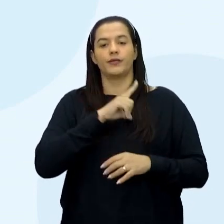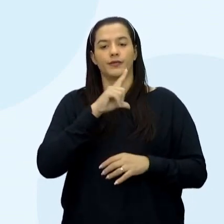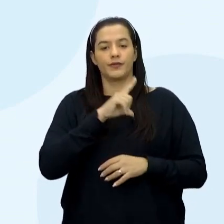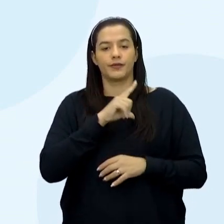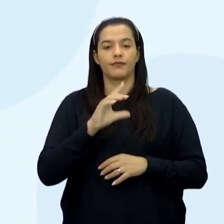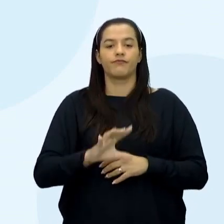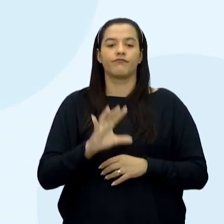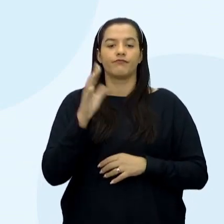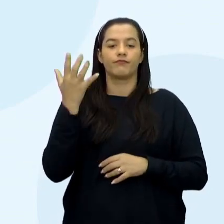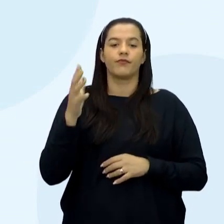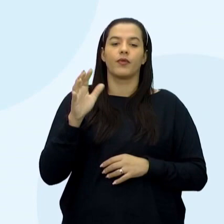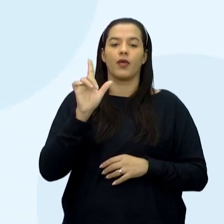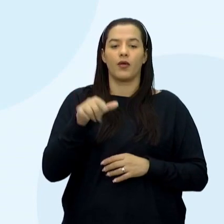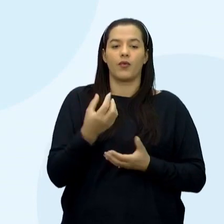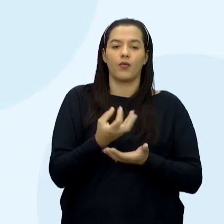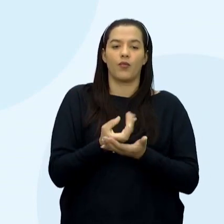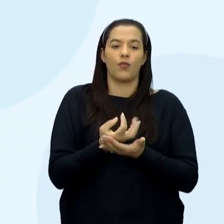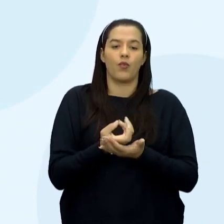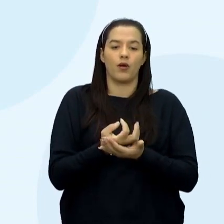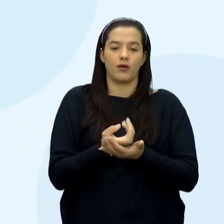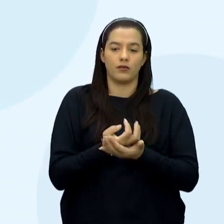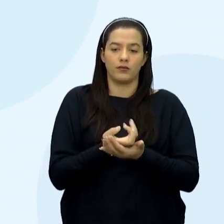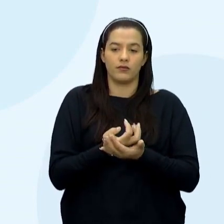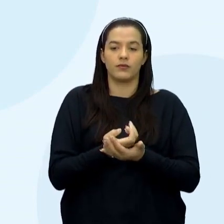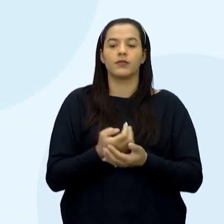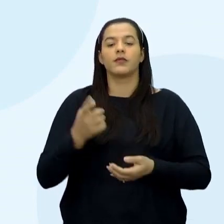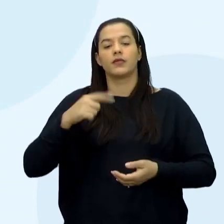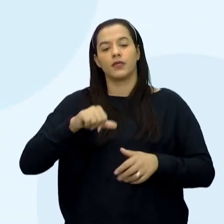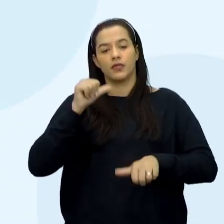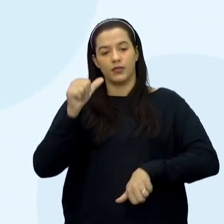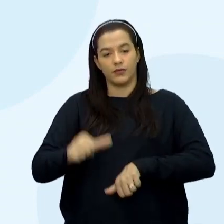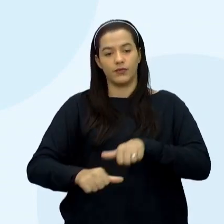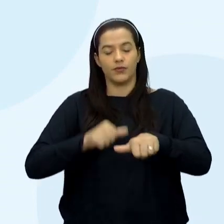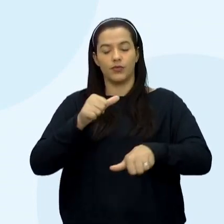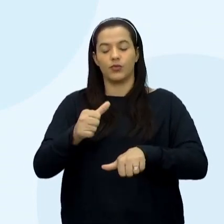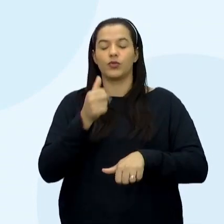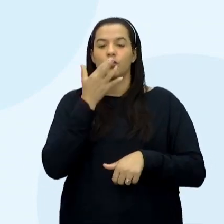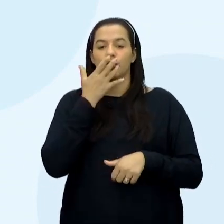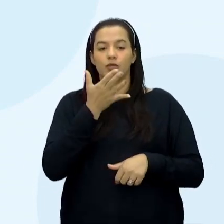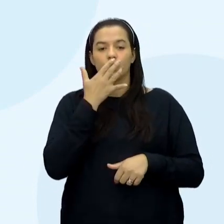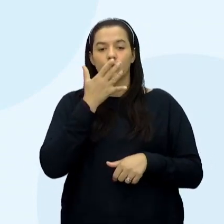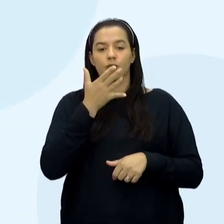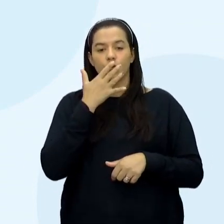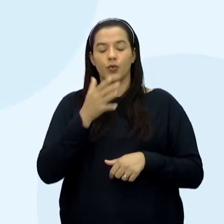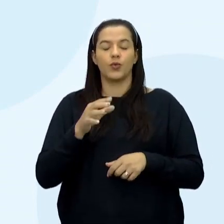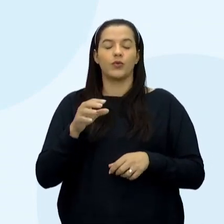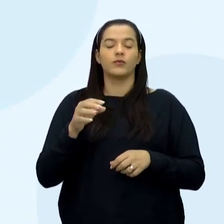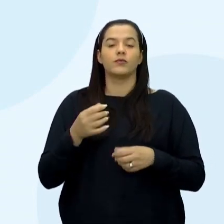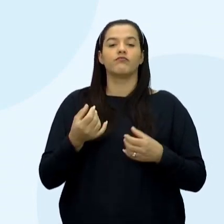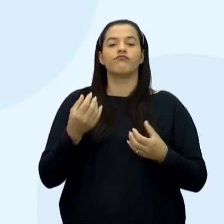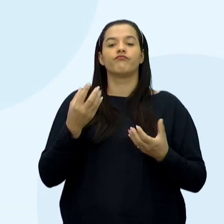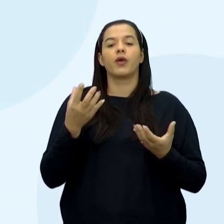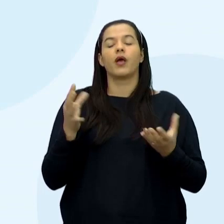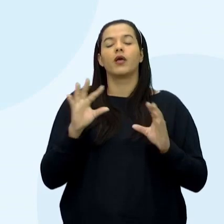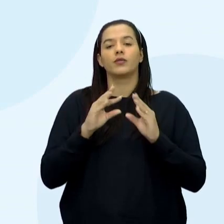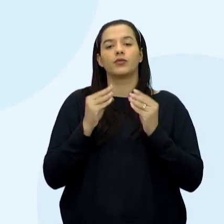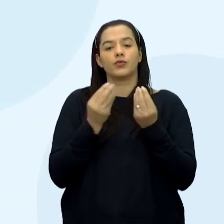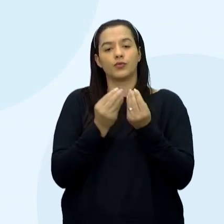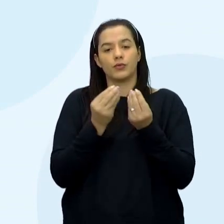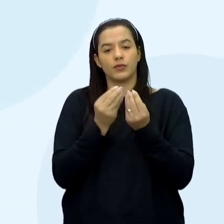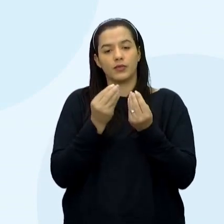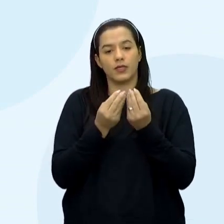é um ácido e ele vai transformar, mudar de cor a substância. Vai deixar a substância